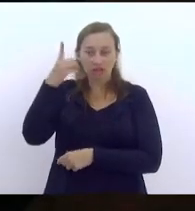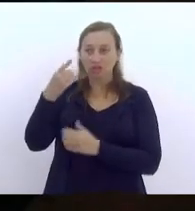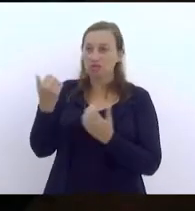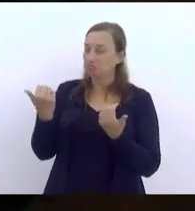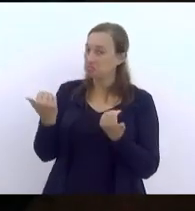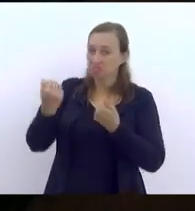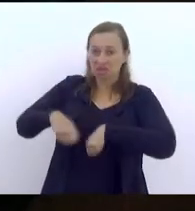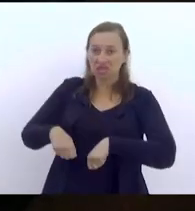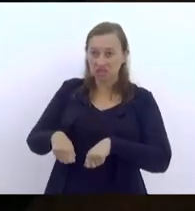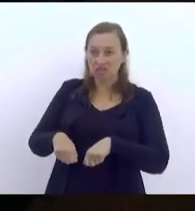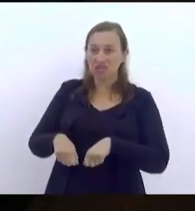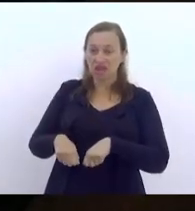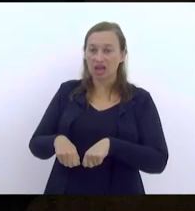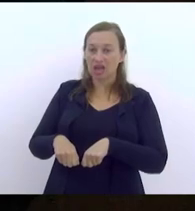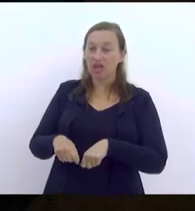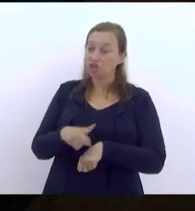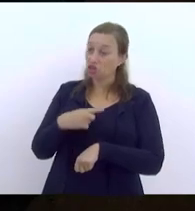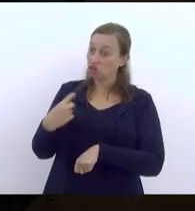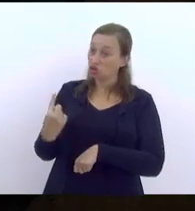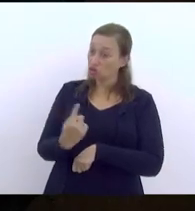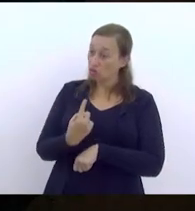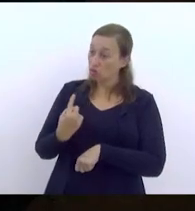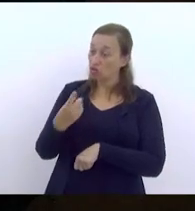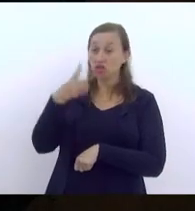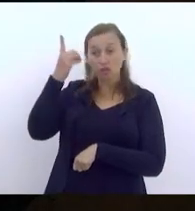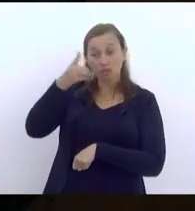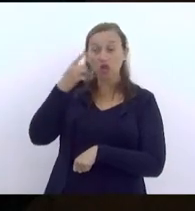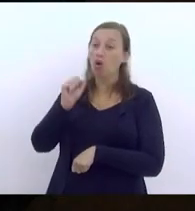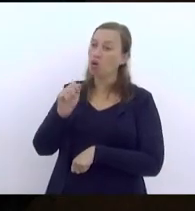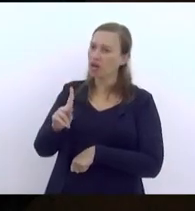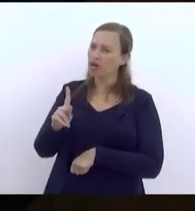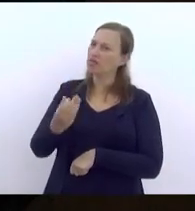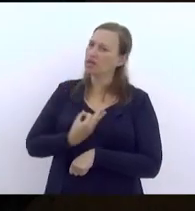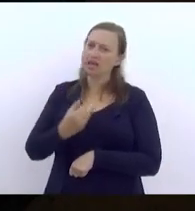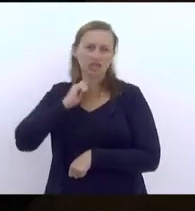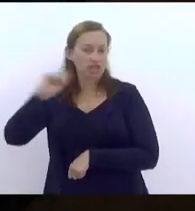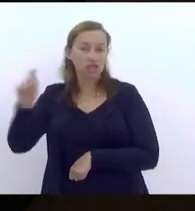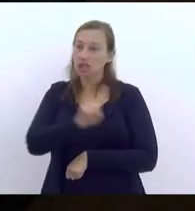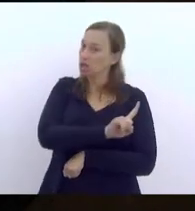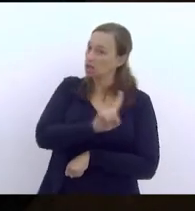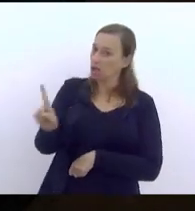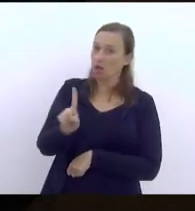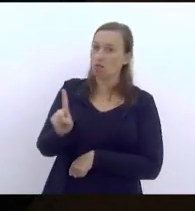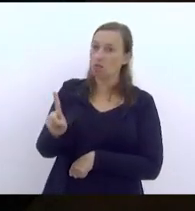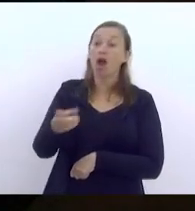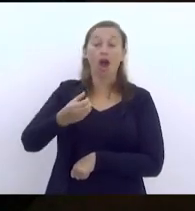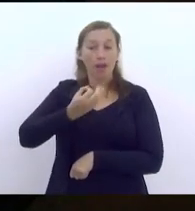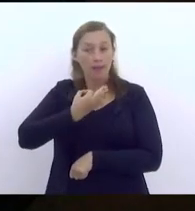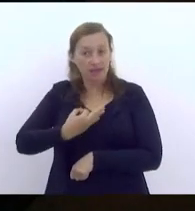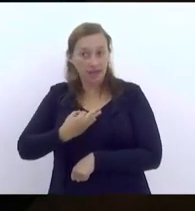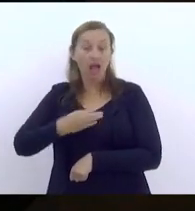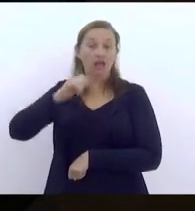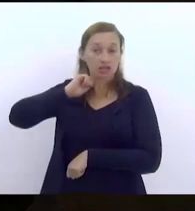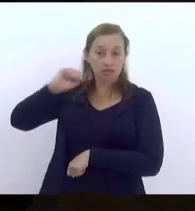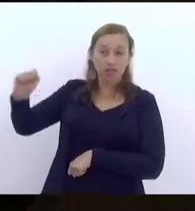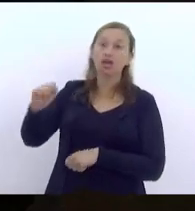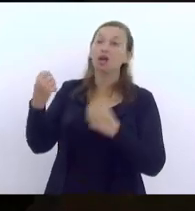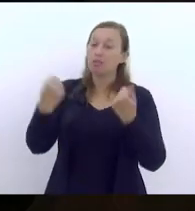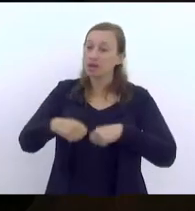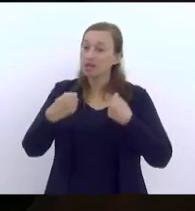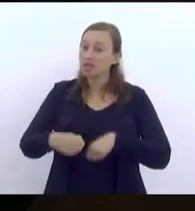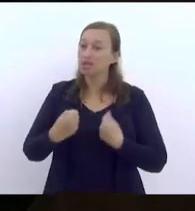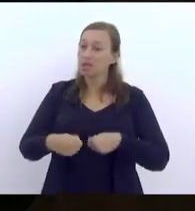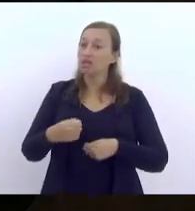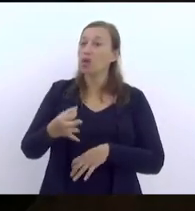para aprovar e entregar, ok. A medalha Tiradentes, não. A medalha Tiradentes precisa passar por esse parlamento,